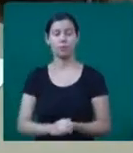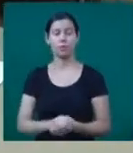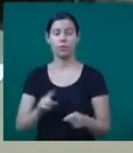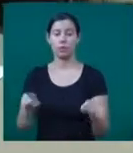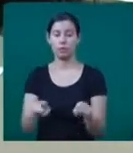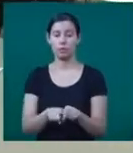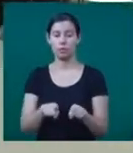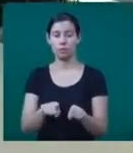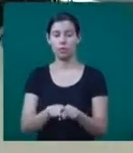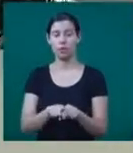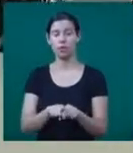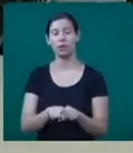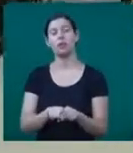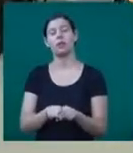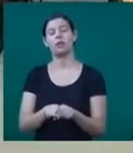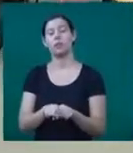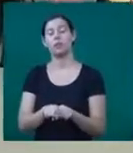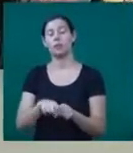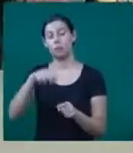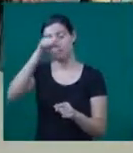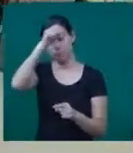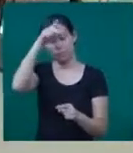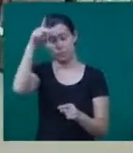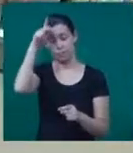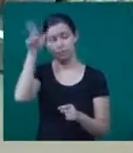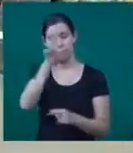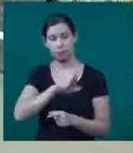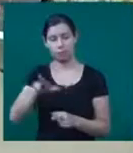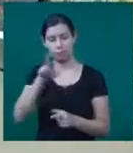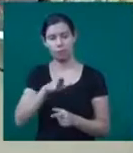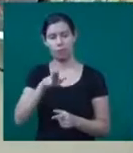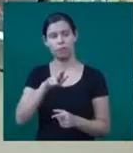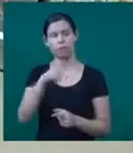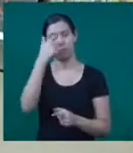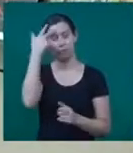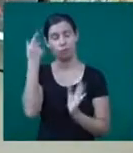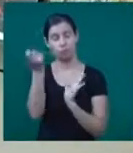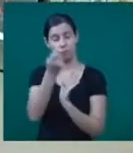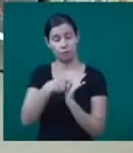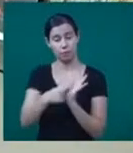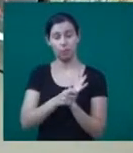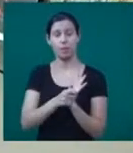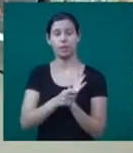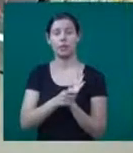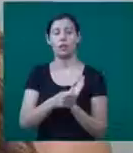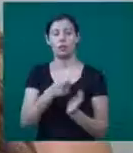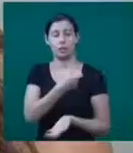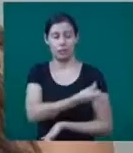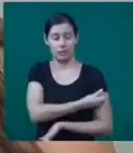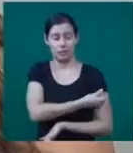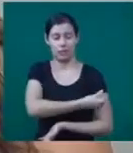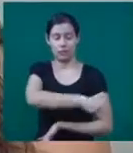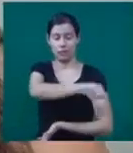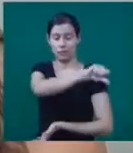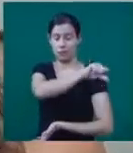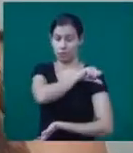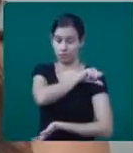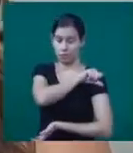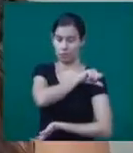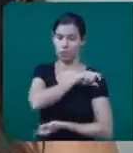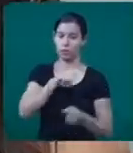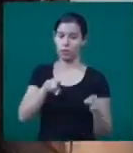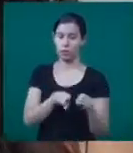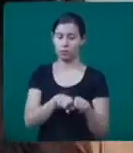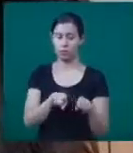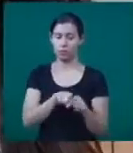Triângulo e Prefeitura de Uberlândia. Podem se inscrever estudantes do 6º ao 9º ano do ensino fundamental e de todas as séries do